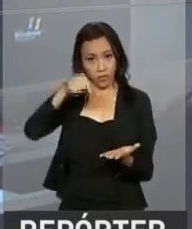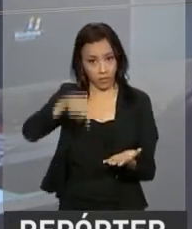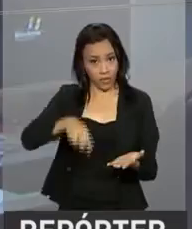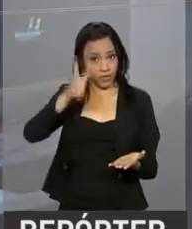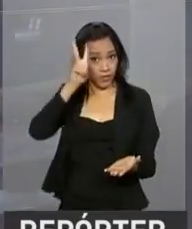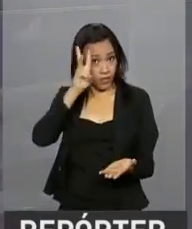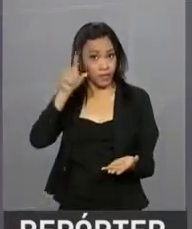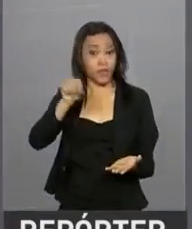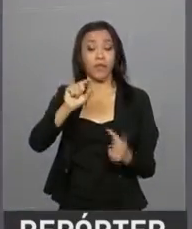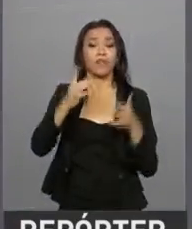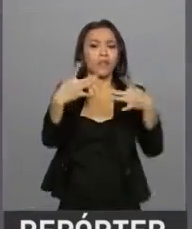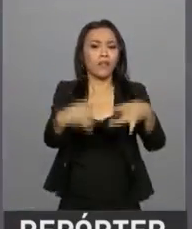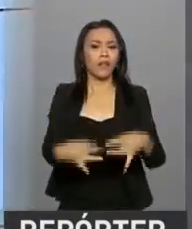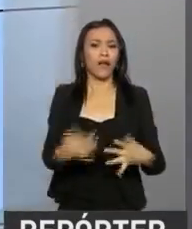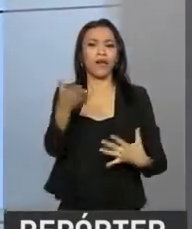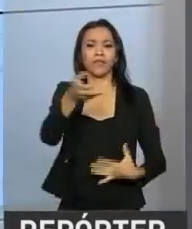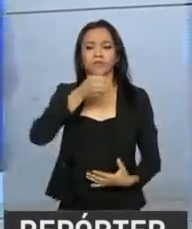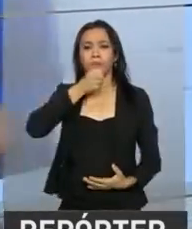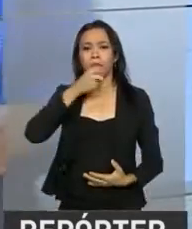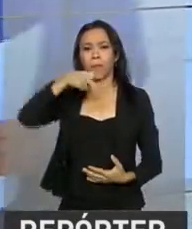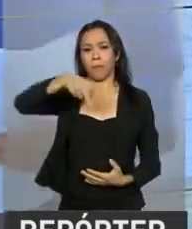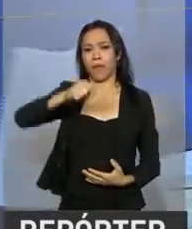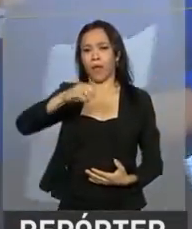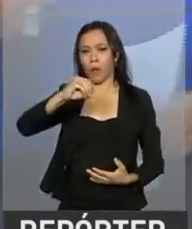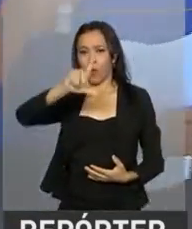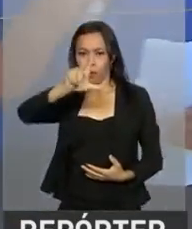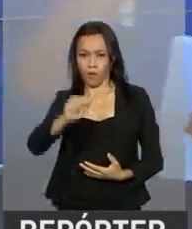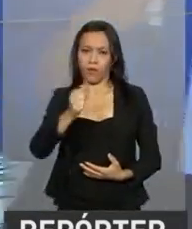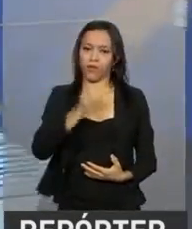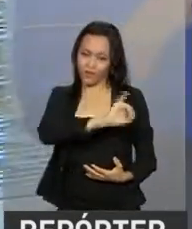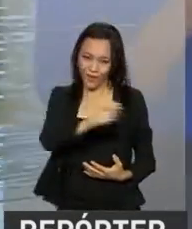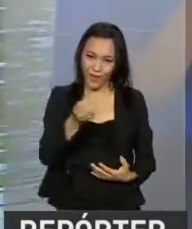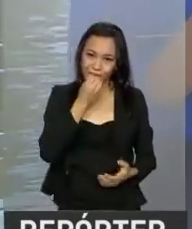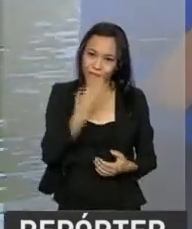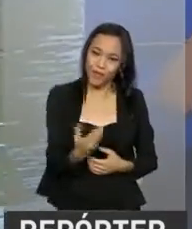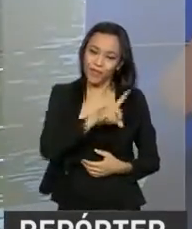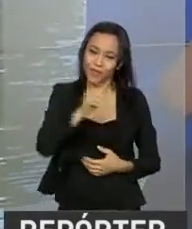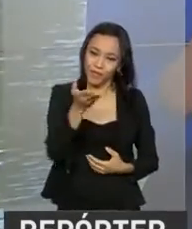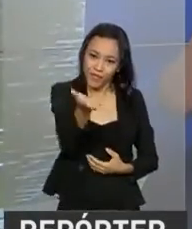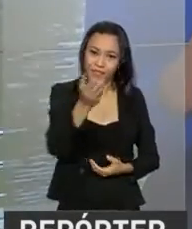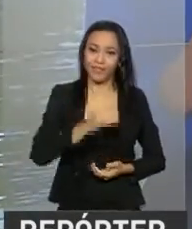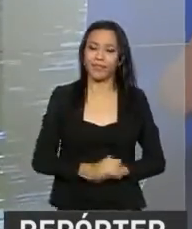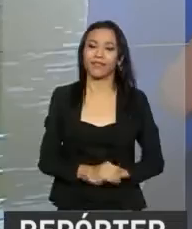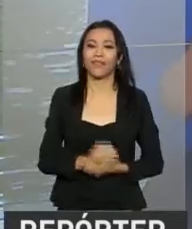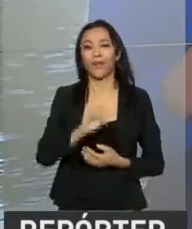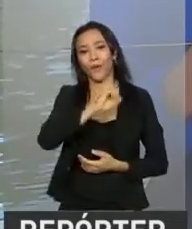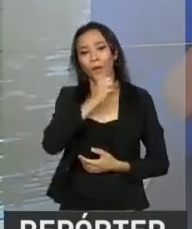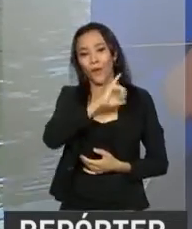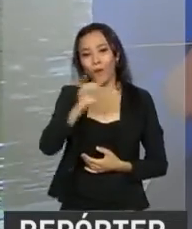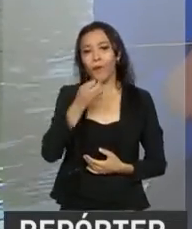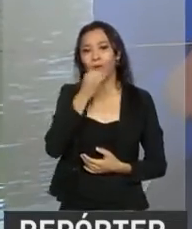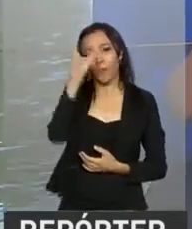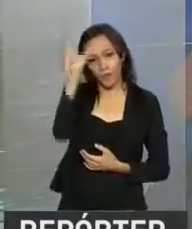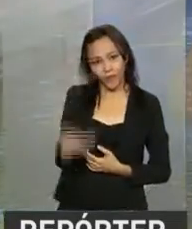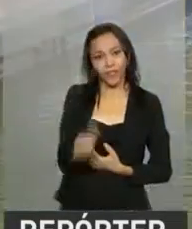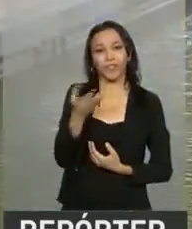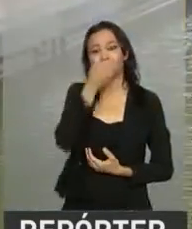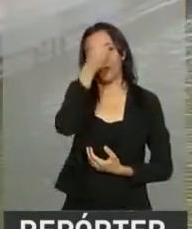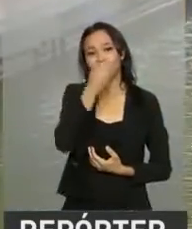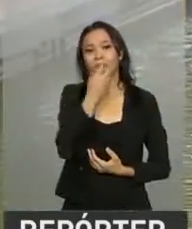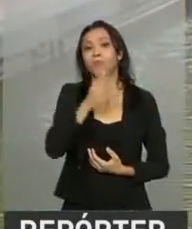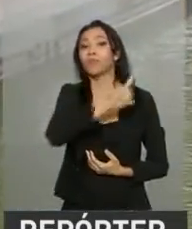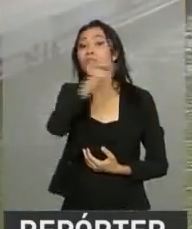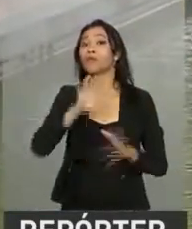terça-feira. Quem traz os detalhes ao vivo para a gente é Paola Deorte. Oi, Paola, bom dia para você. Oi, Renata, bom dia para você, bom dia a todos.